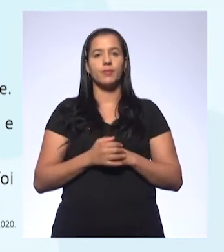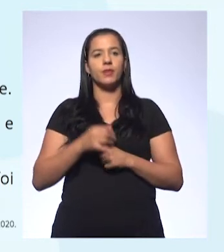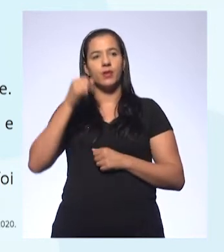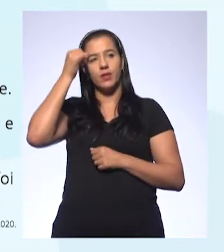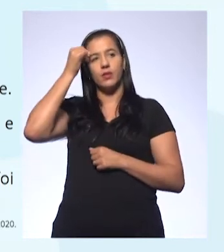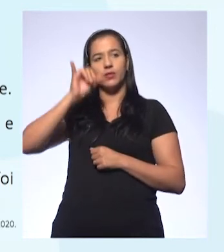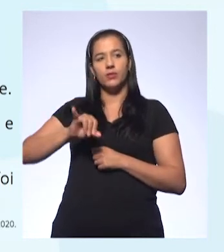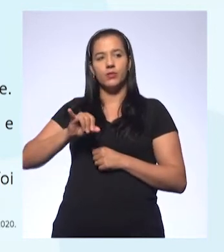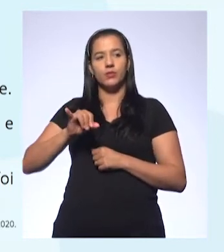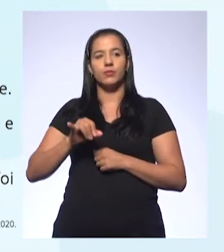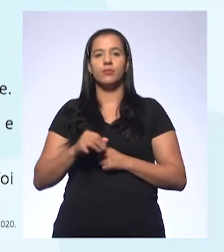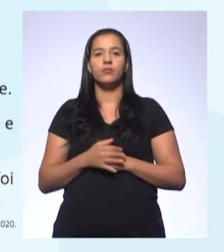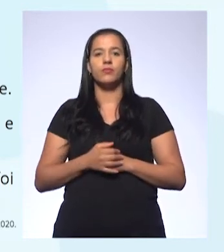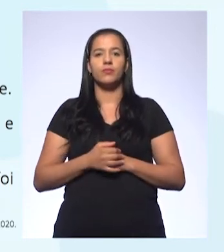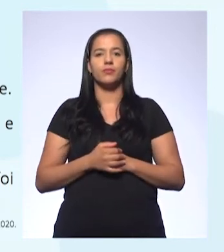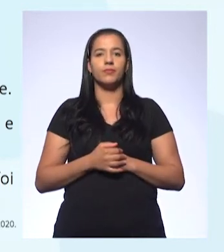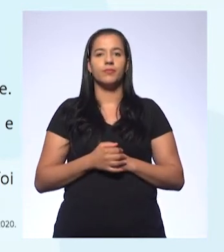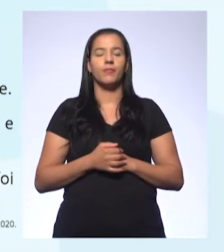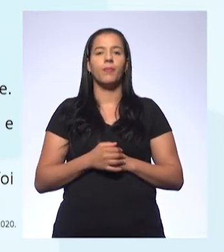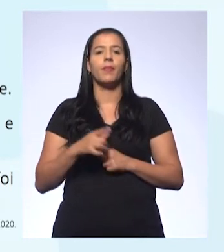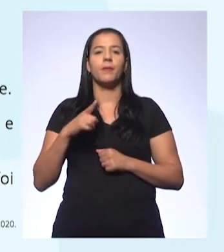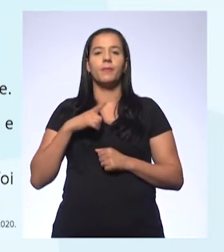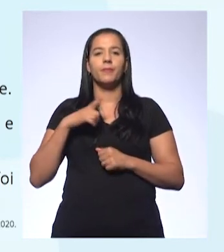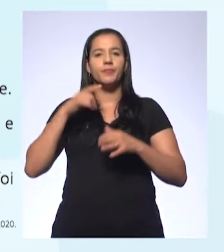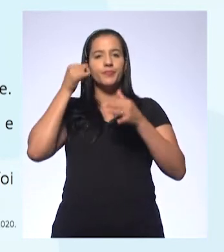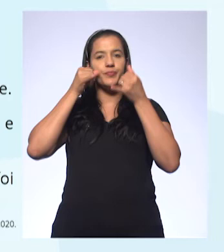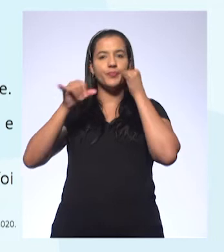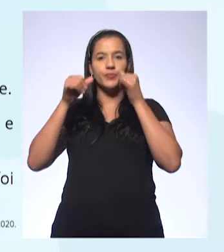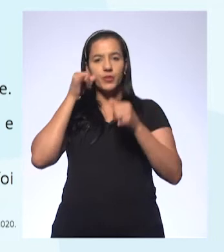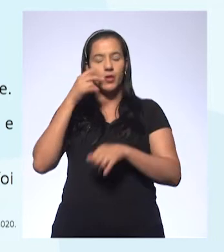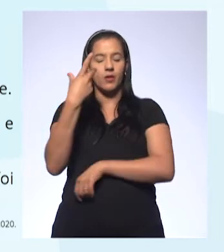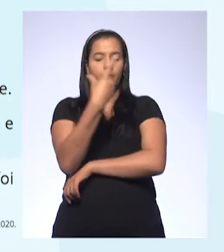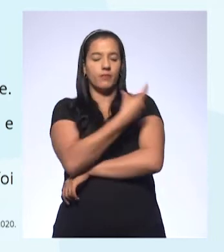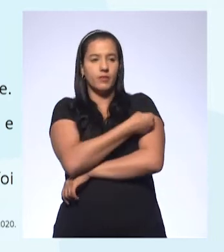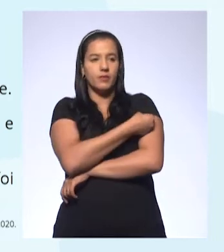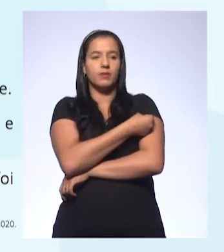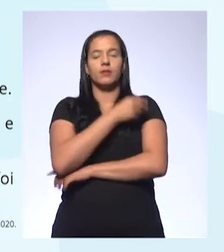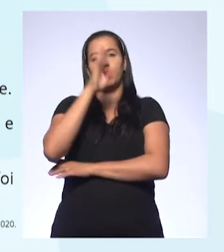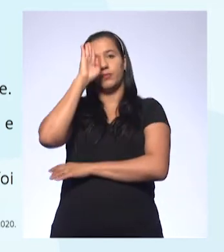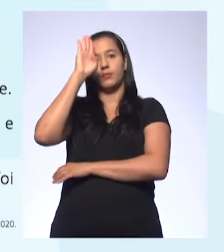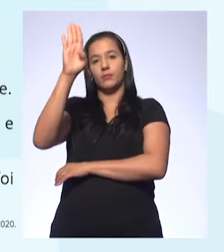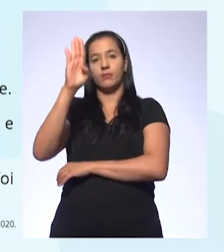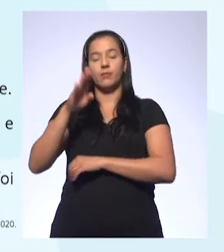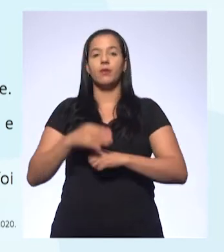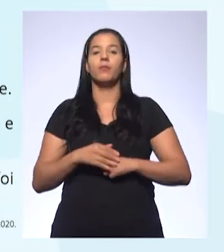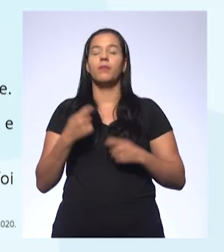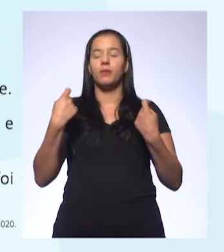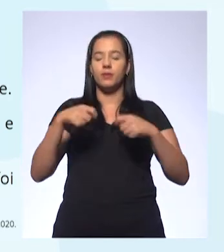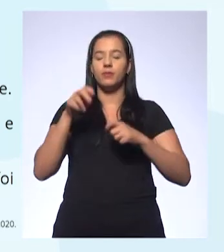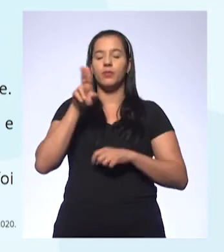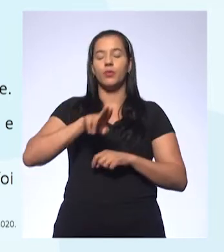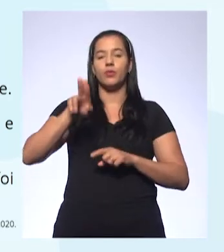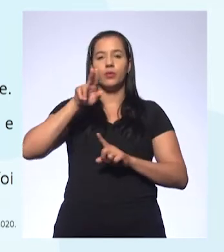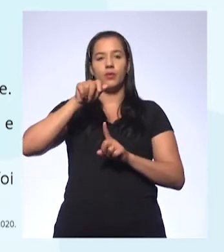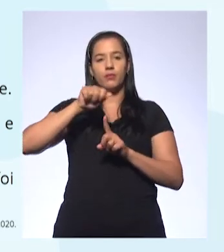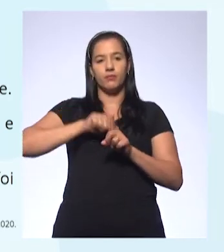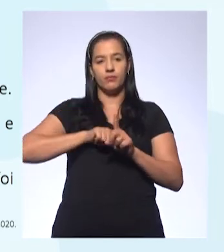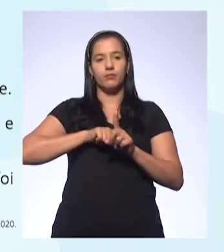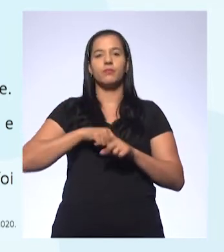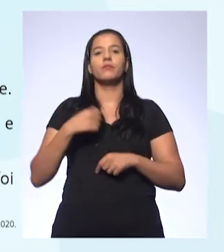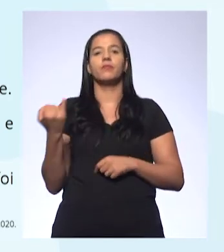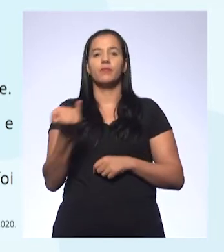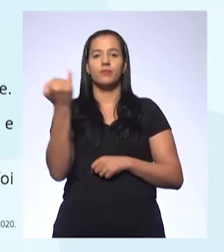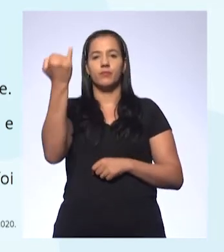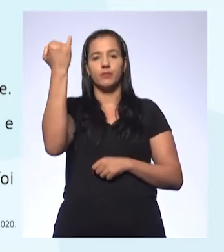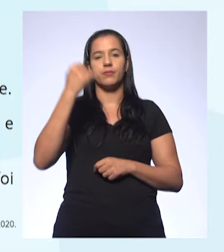não antibióticos, tá bom? Prevenção. Vacinação é a principal forma, mas usar preservativo também é importante.